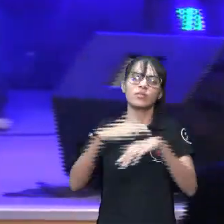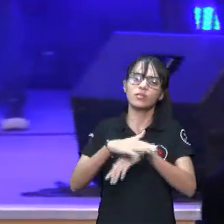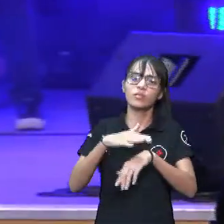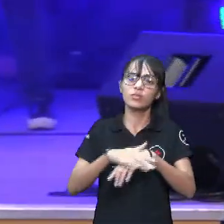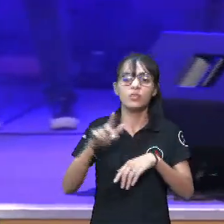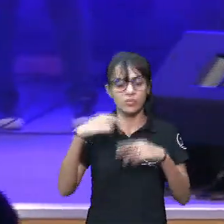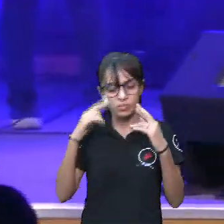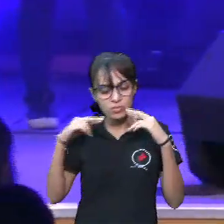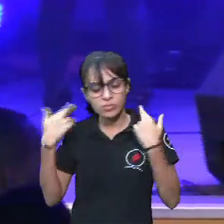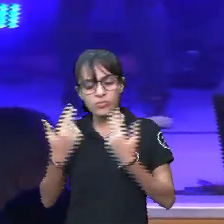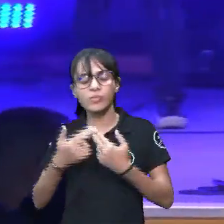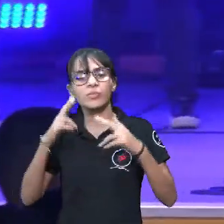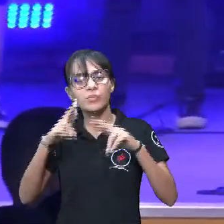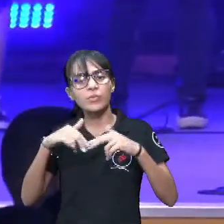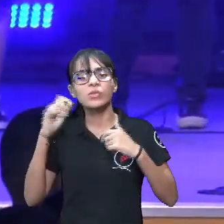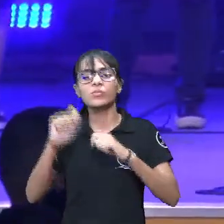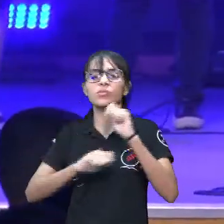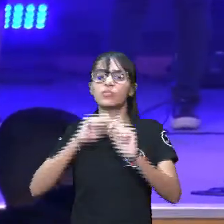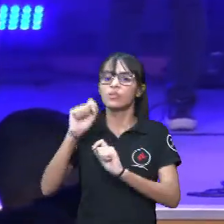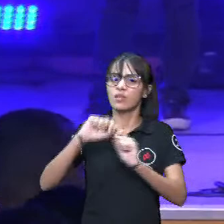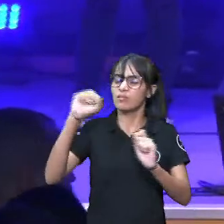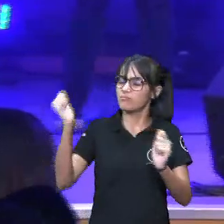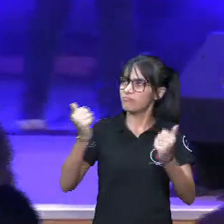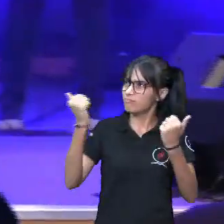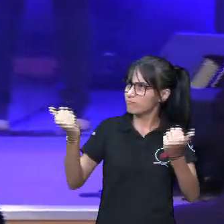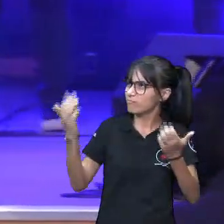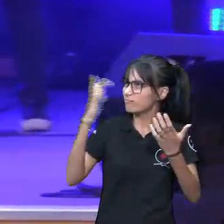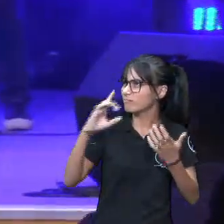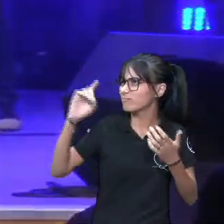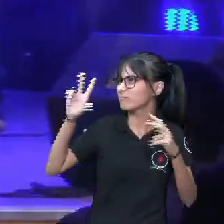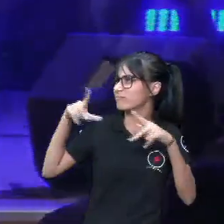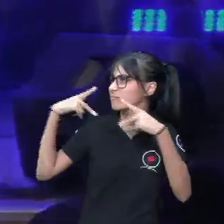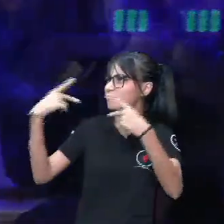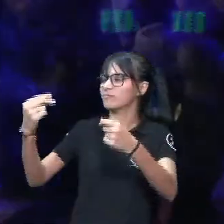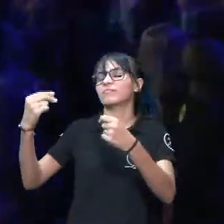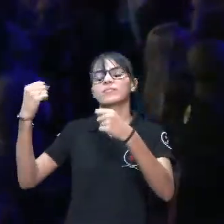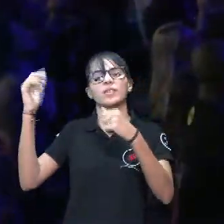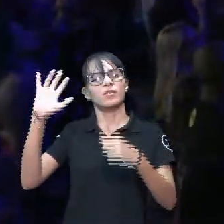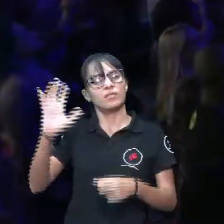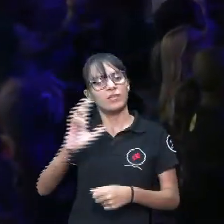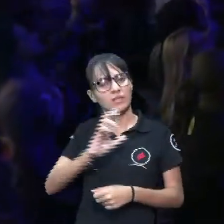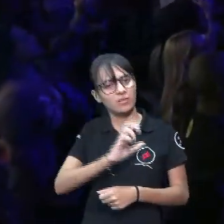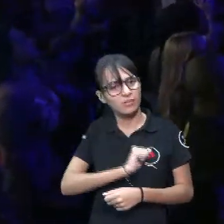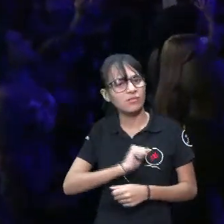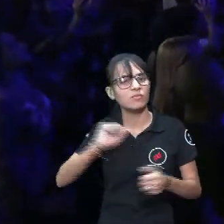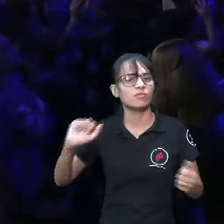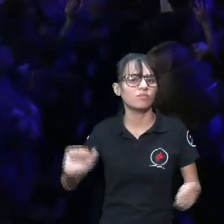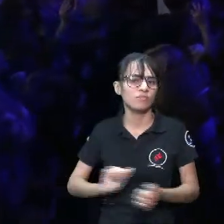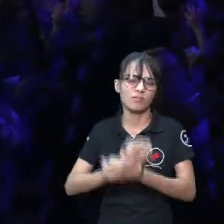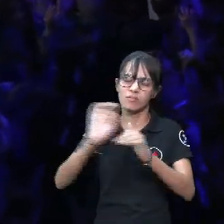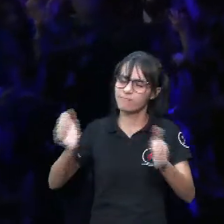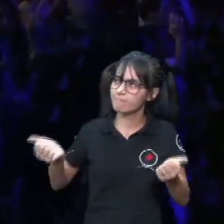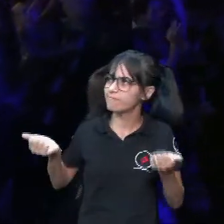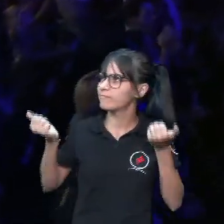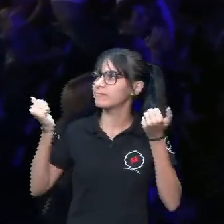isso, para engrandecer aquele que merece toda adoração. Toda glória seja dada a